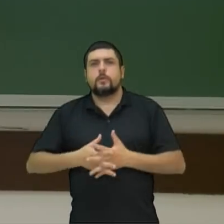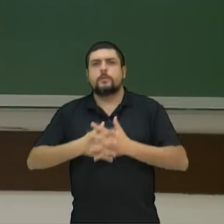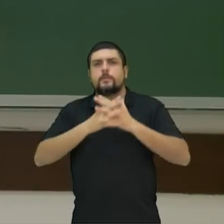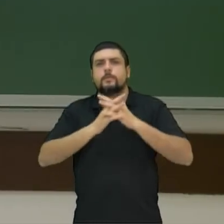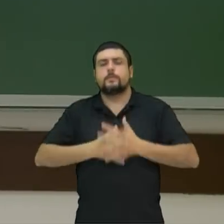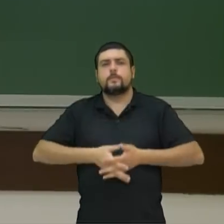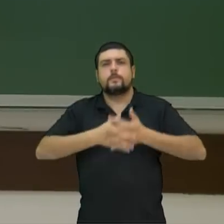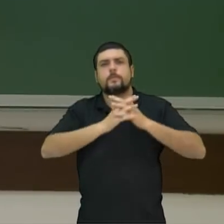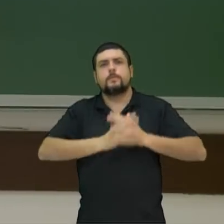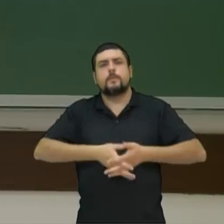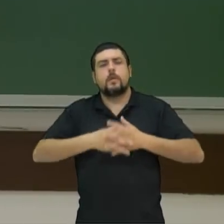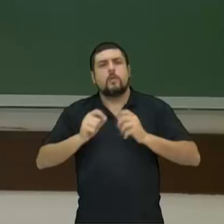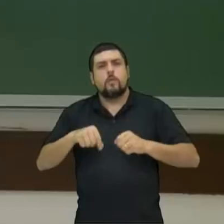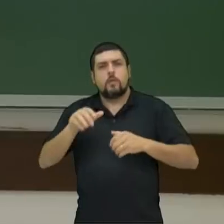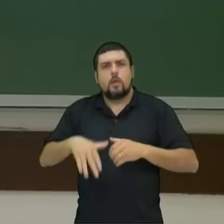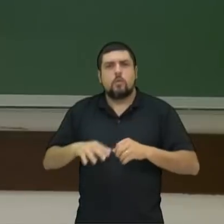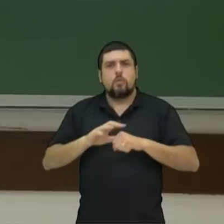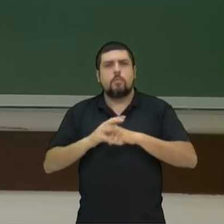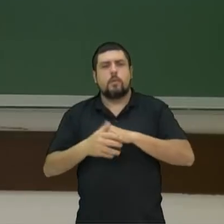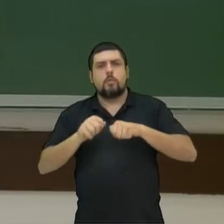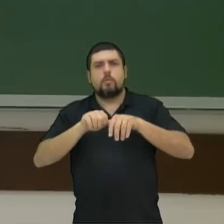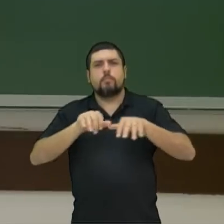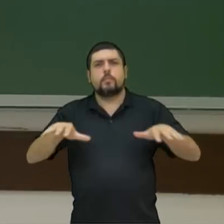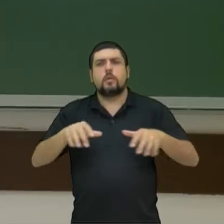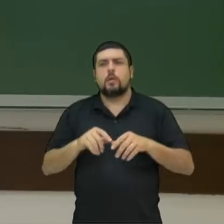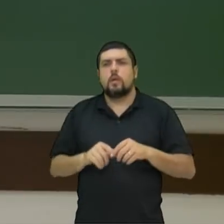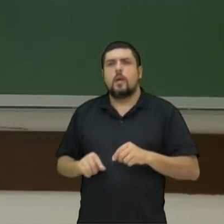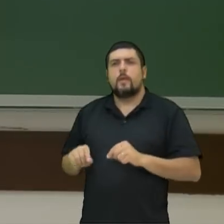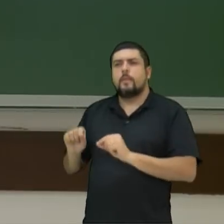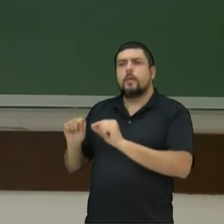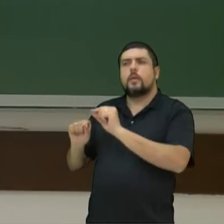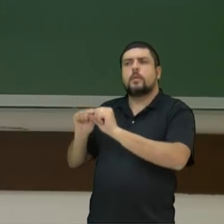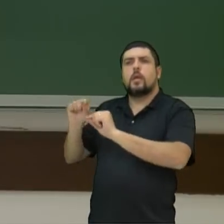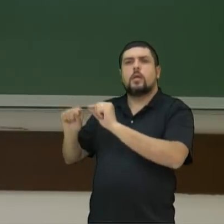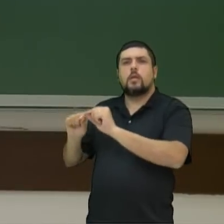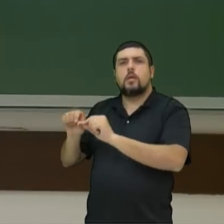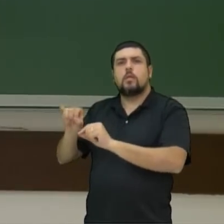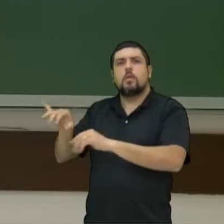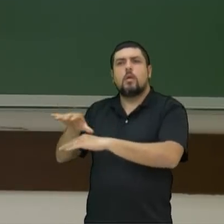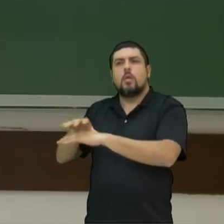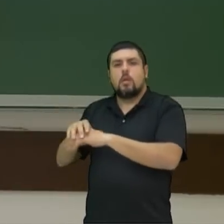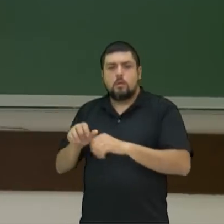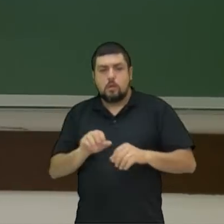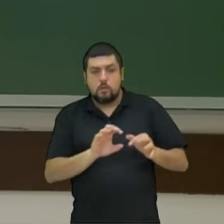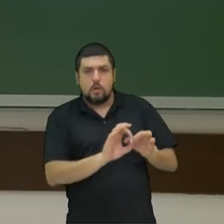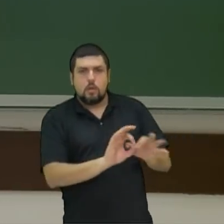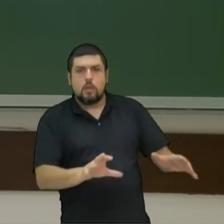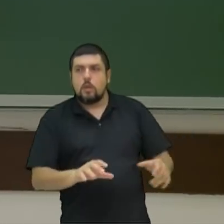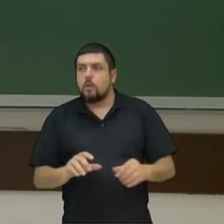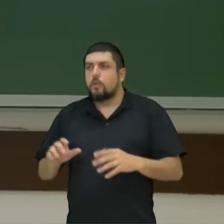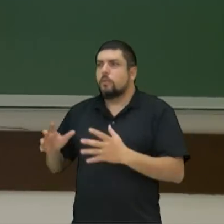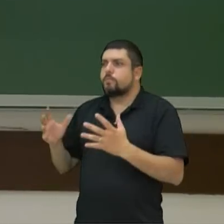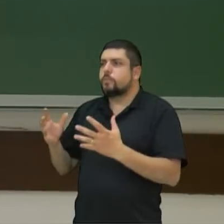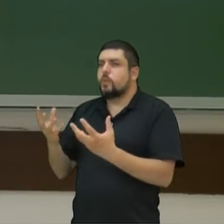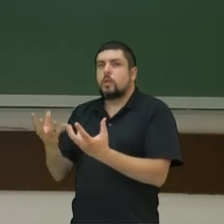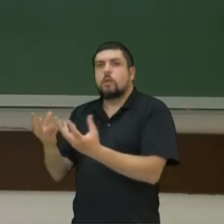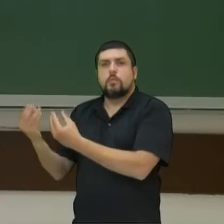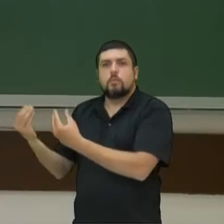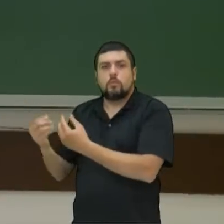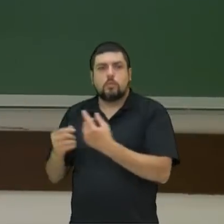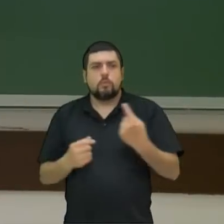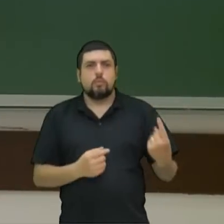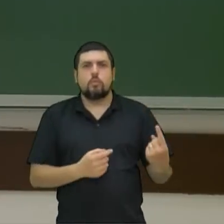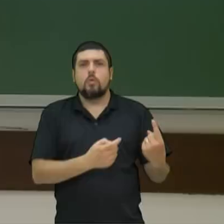nessa situação de pandemia. Quem é que vai ter acesso ao leito quando ele estiver disponível, se não tem para todo mundo? Vejam como é difícil,